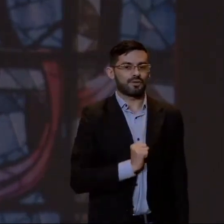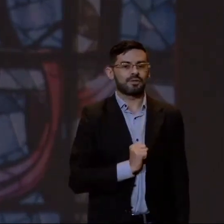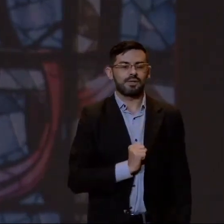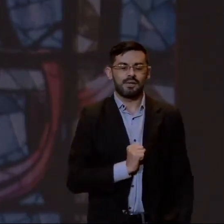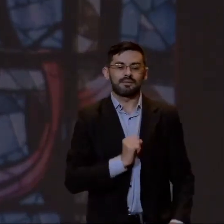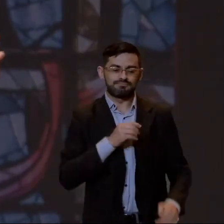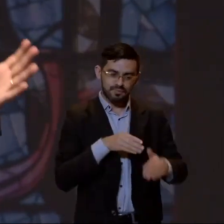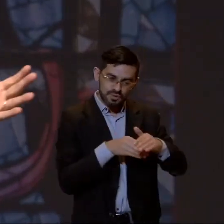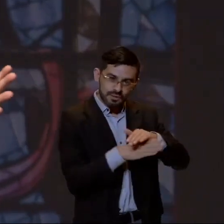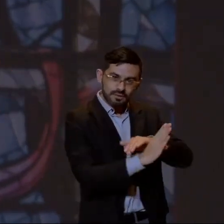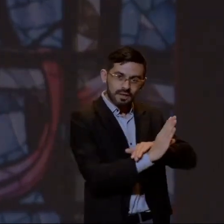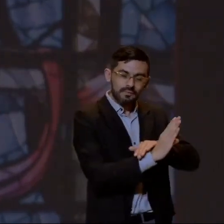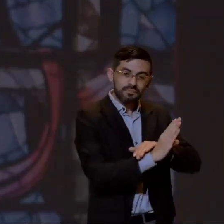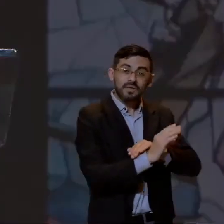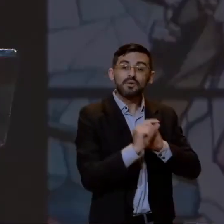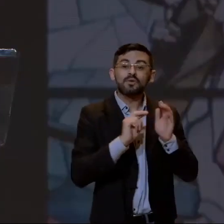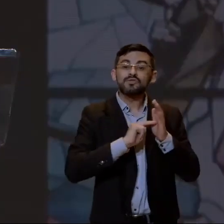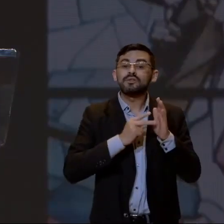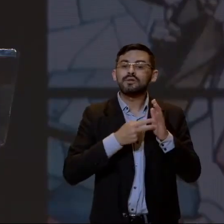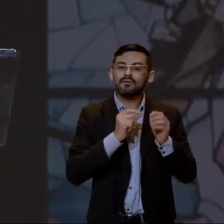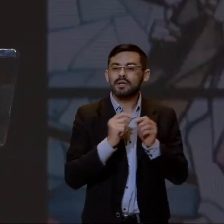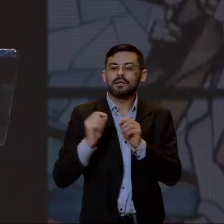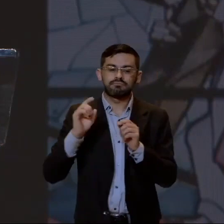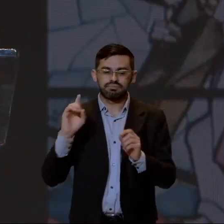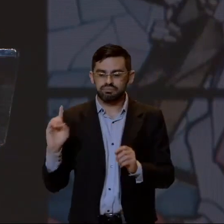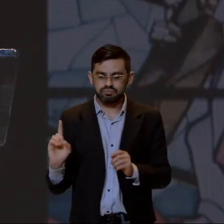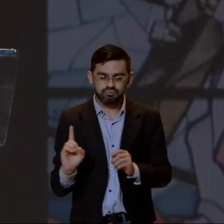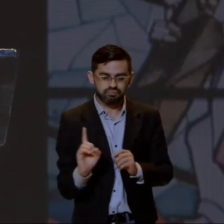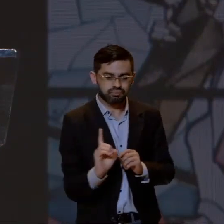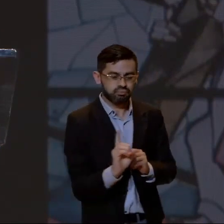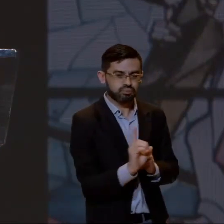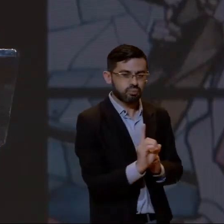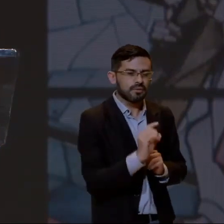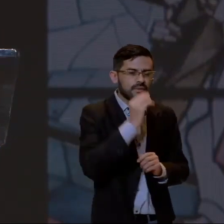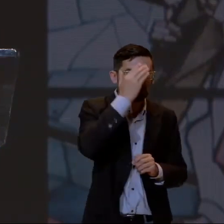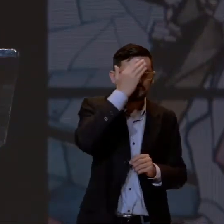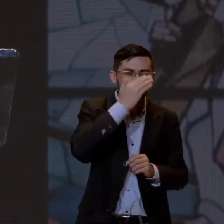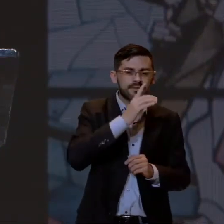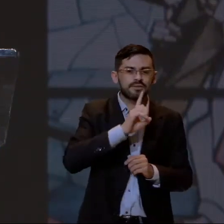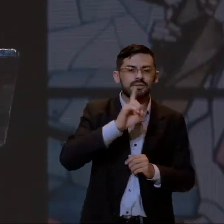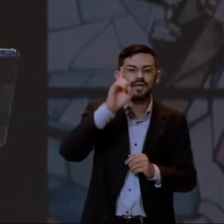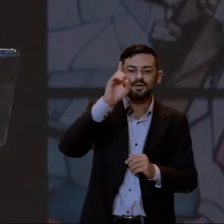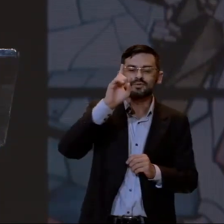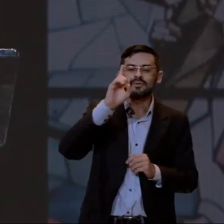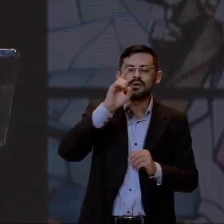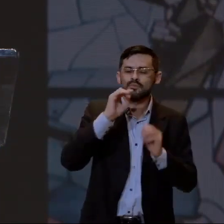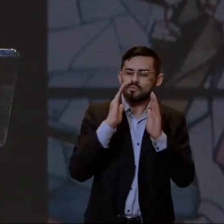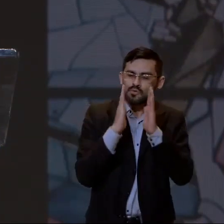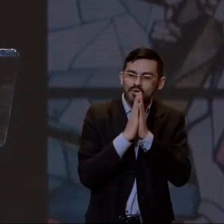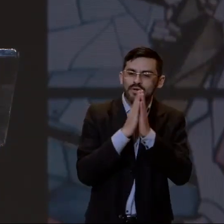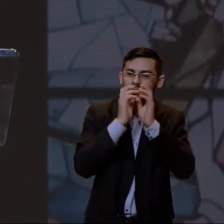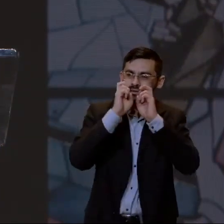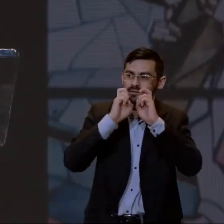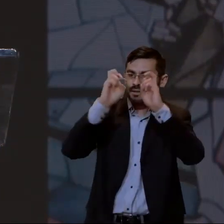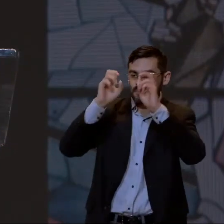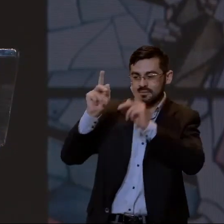sacerdote podia. E ele representava aquele povo, e ele vem na presença do Senhor.